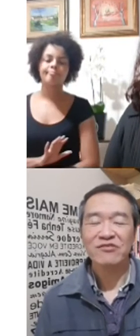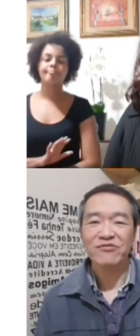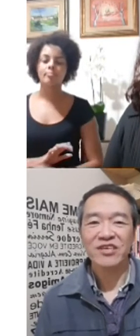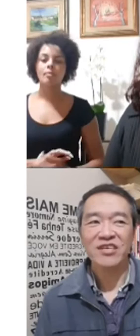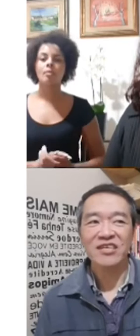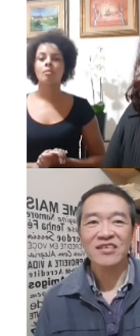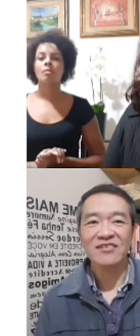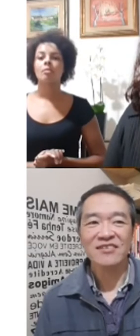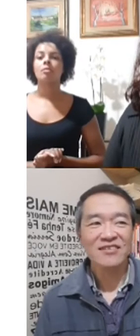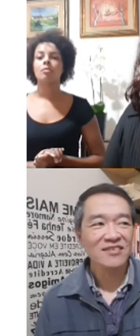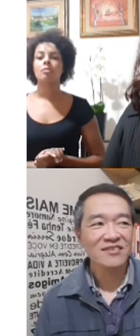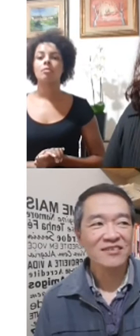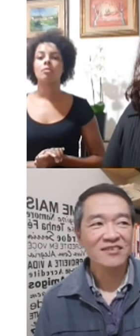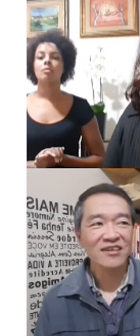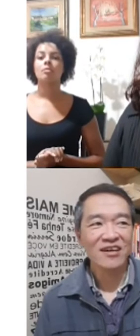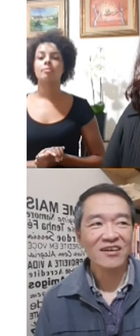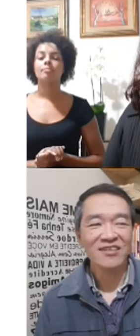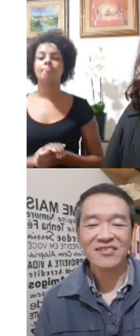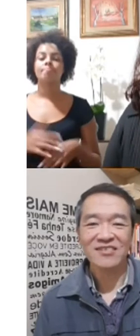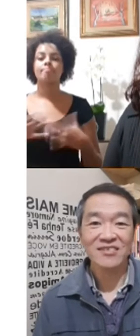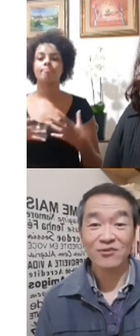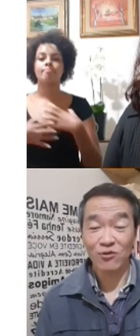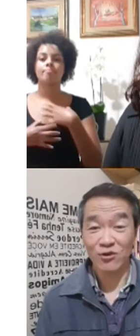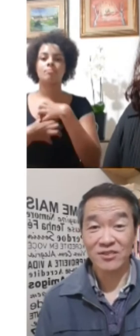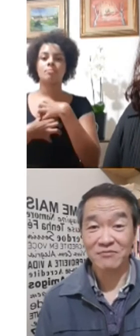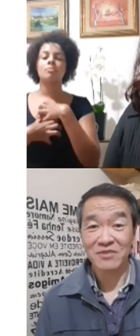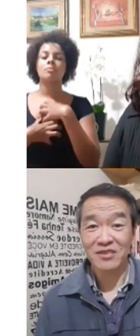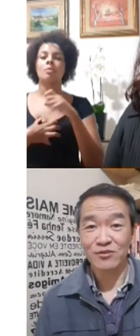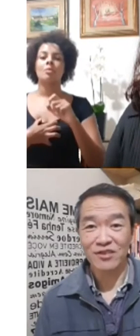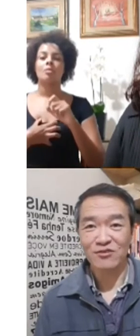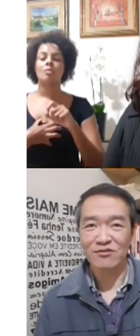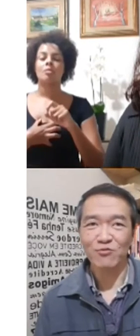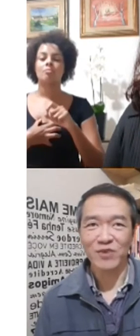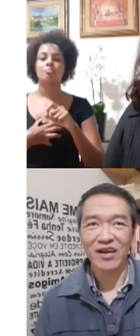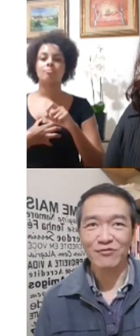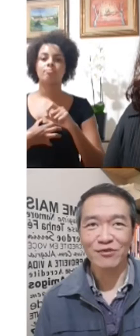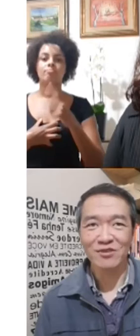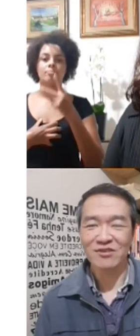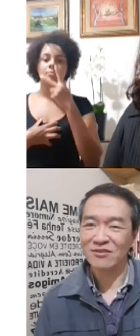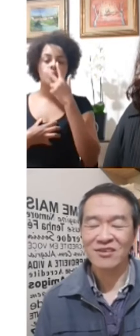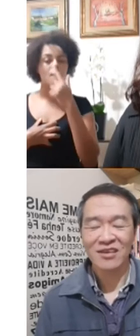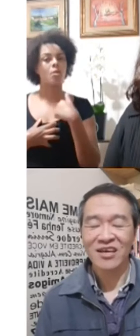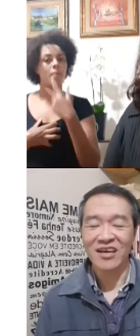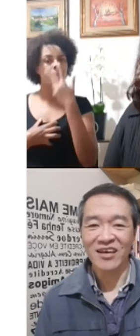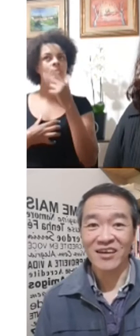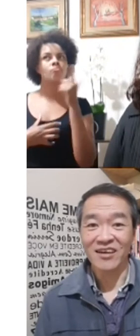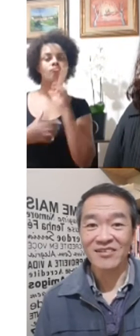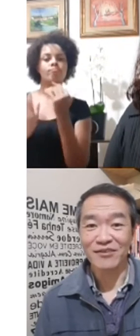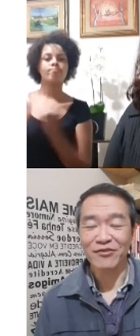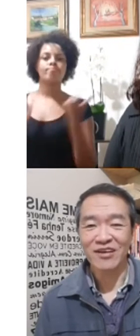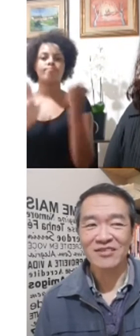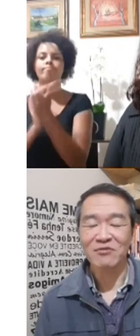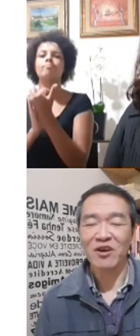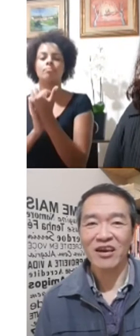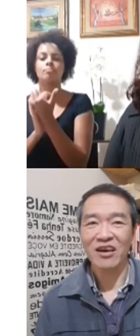Eu tive, assim, a grande coisa de eu ter superado, vamos dizer,